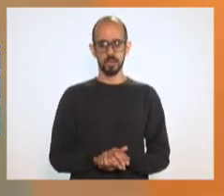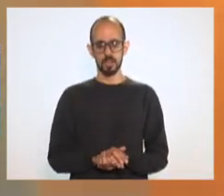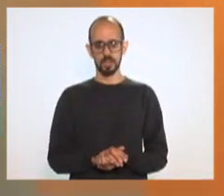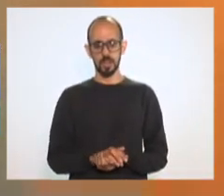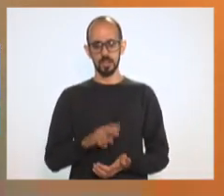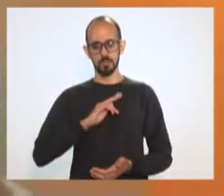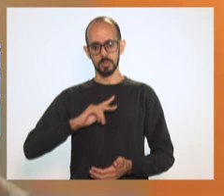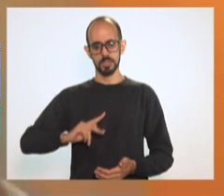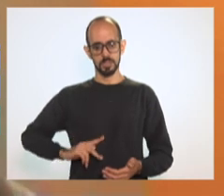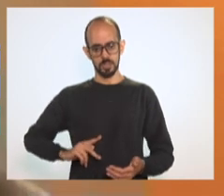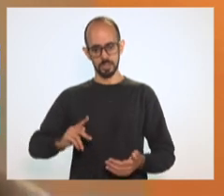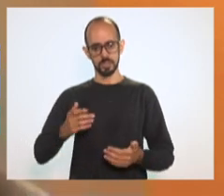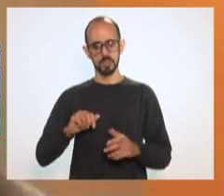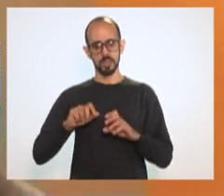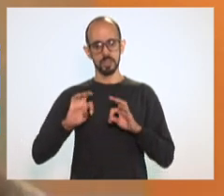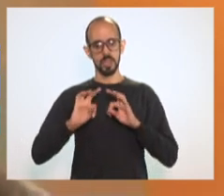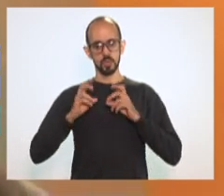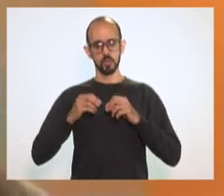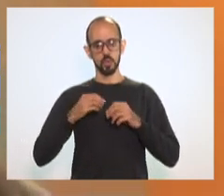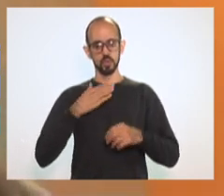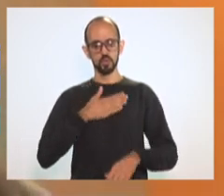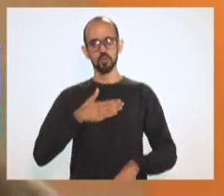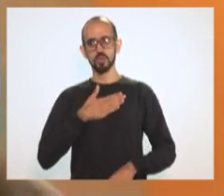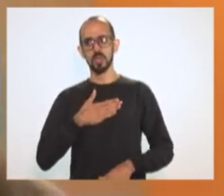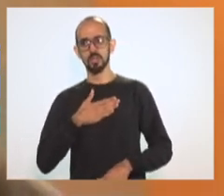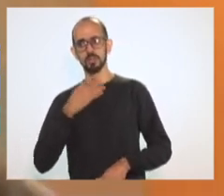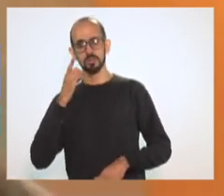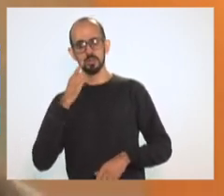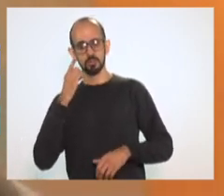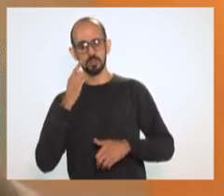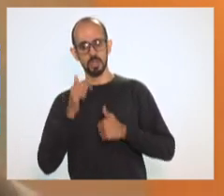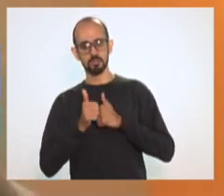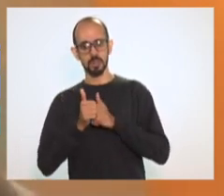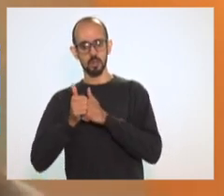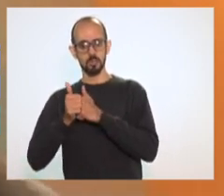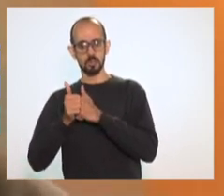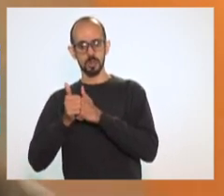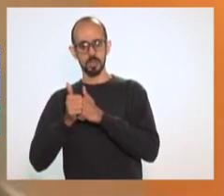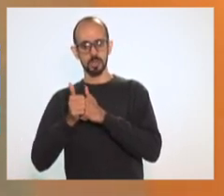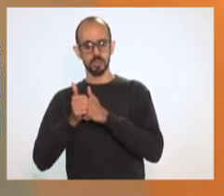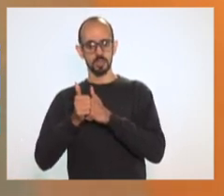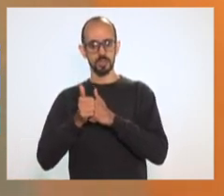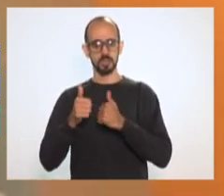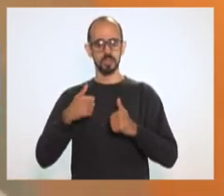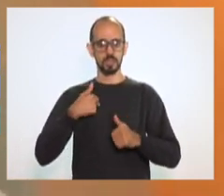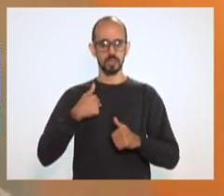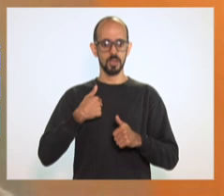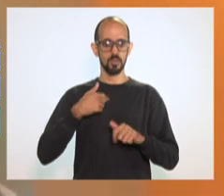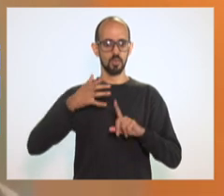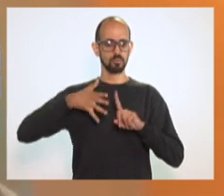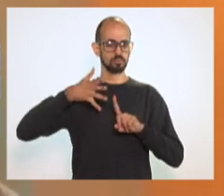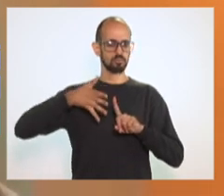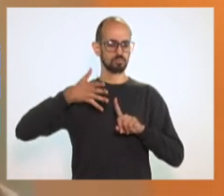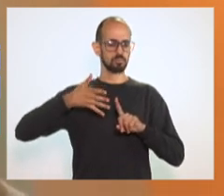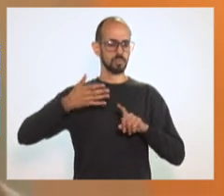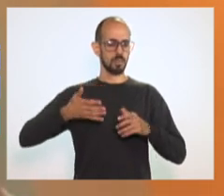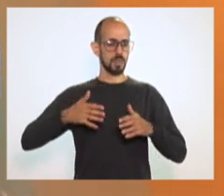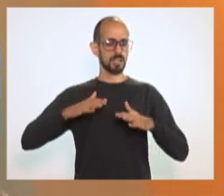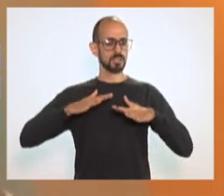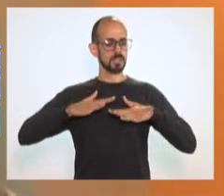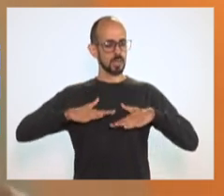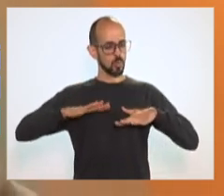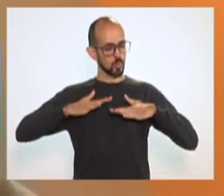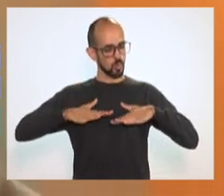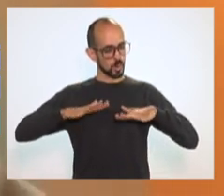deputados que me acompanham me acompanham eu venho com uma fala mais leve mais leve dele ao mar